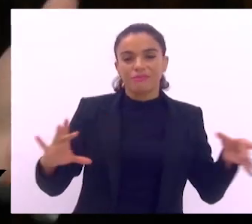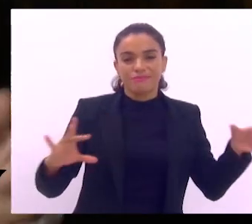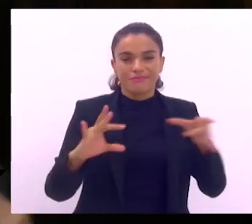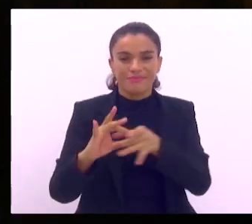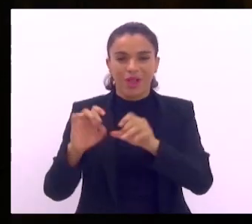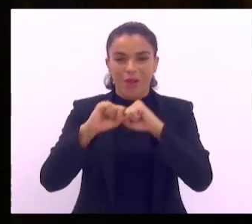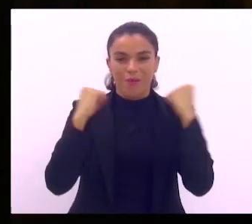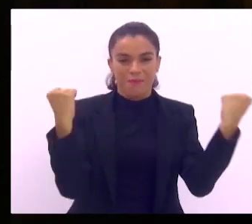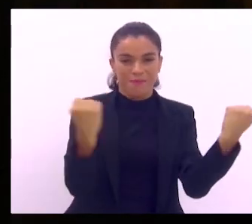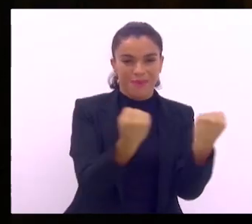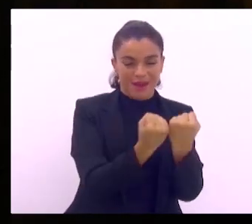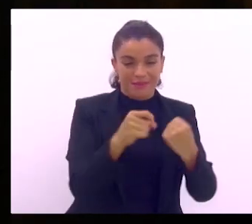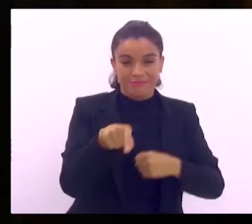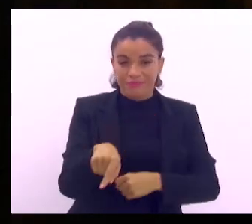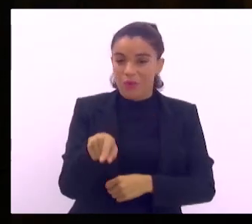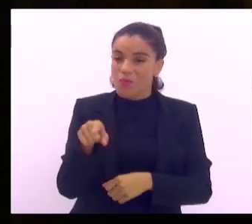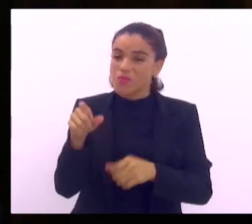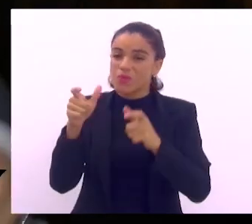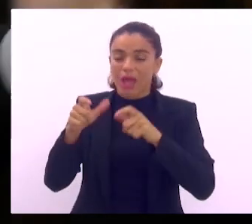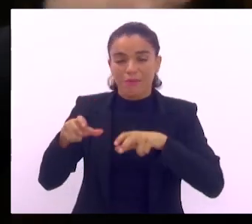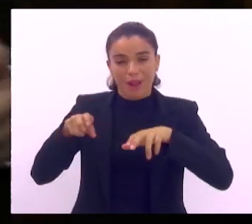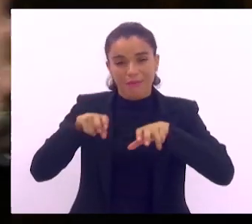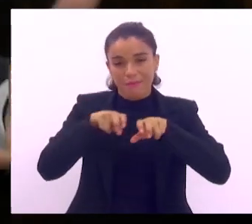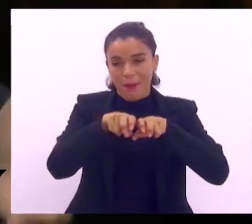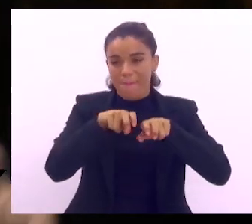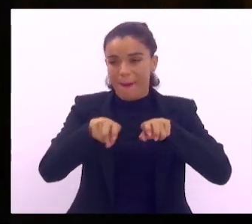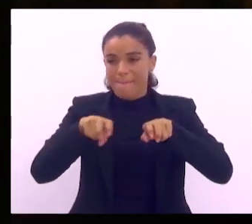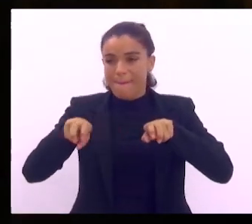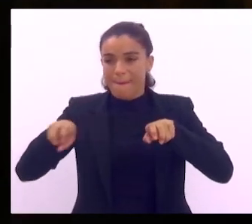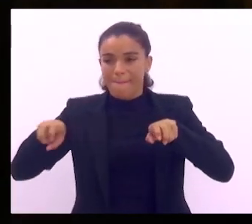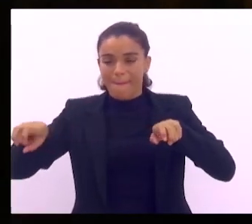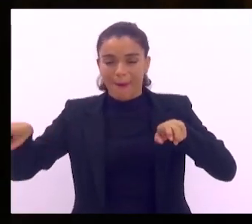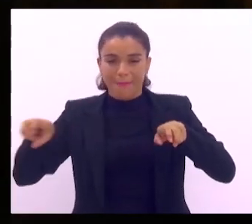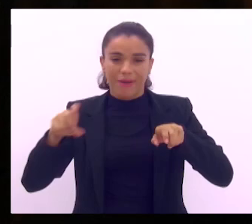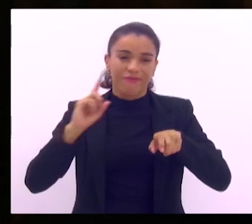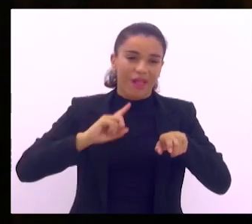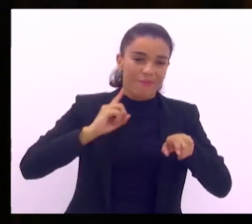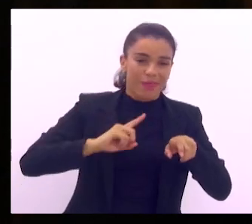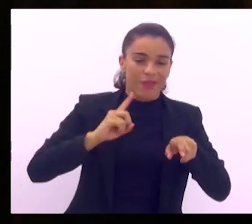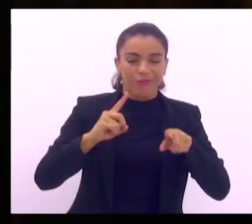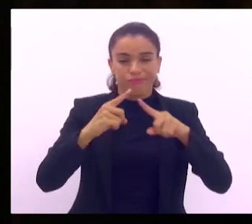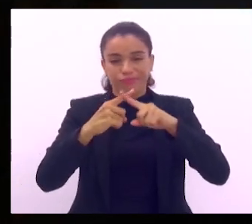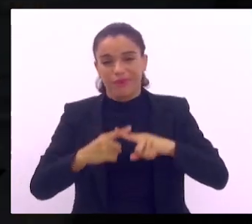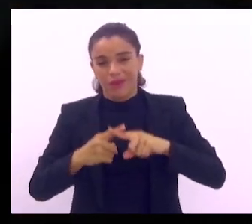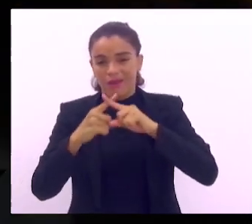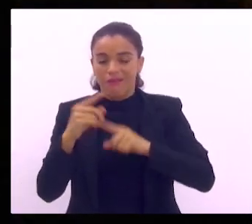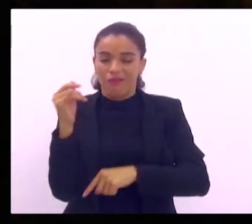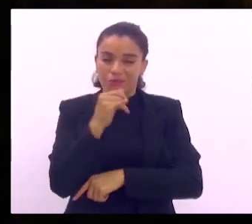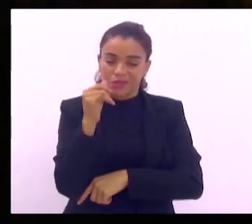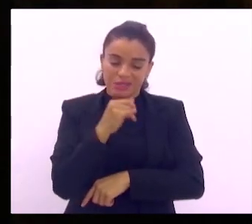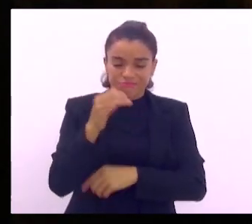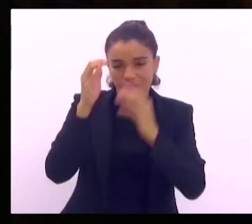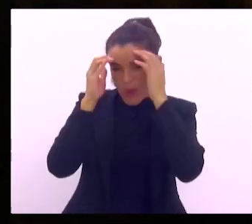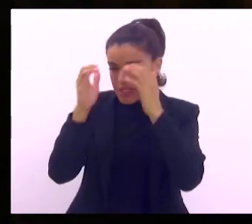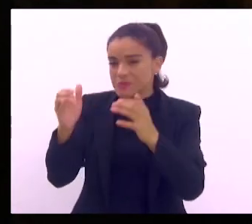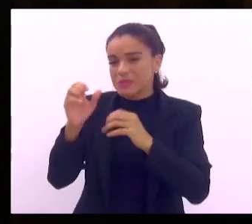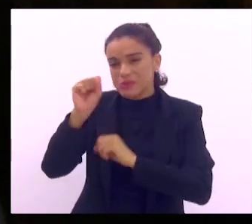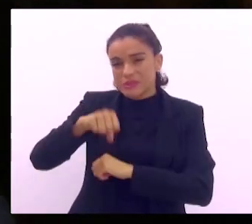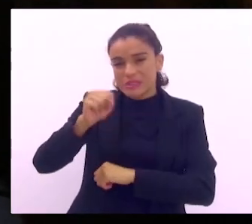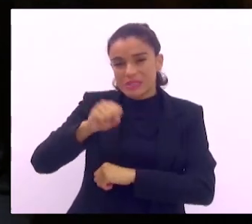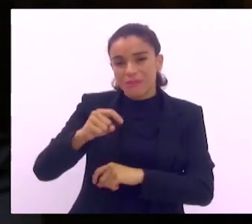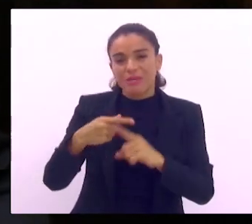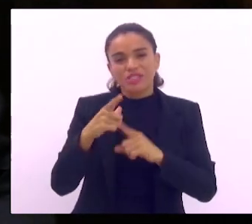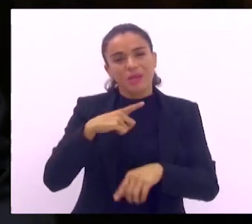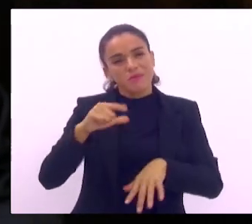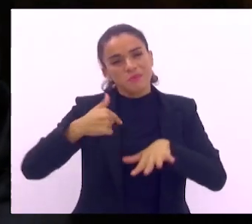sabe um espaço de estacionamento para o sócio-torcedor de Flamengo e Fluminense. Com todo respeito, eu acho que nós temos